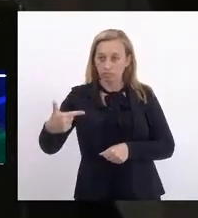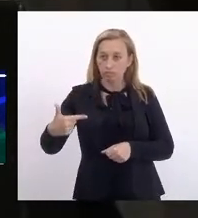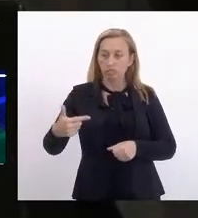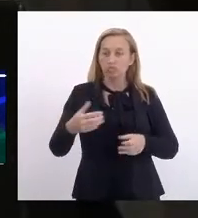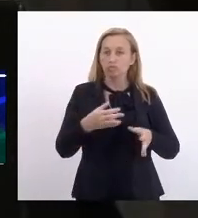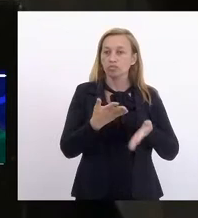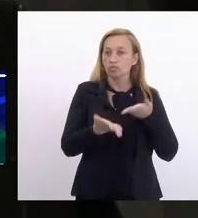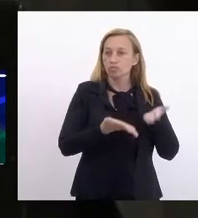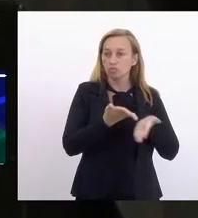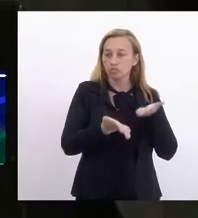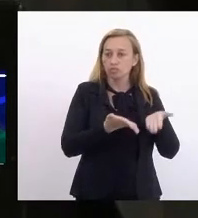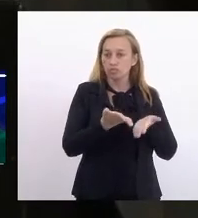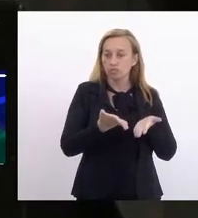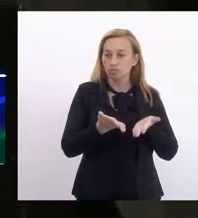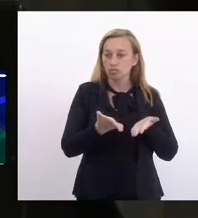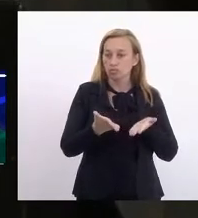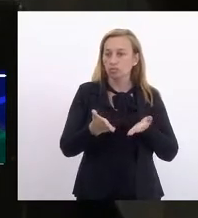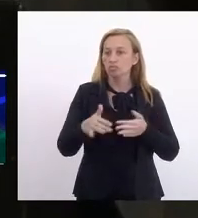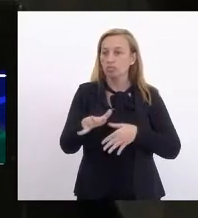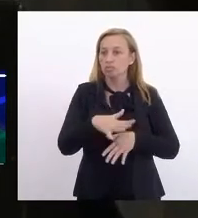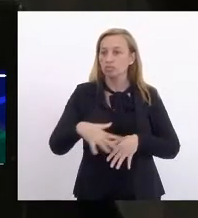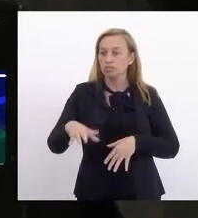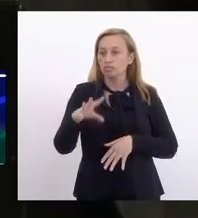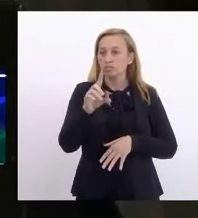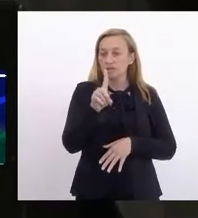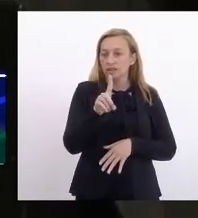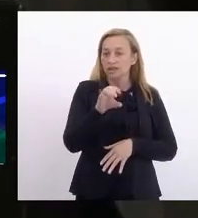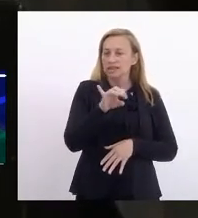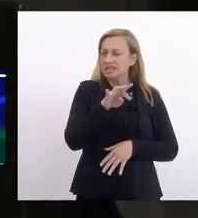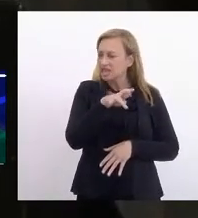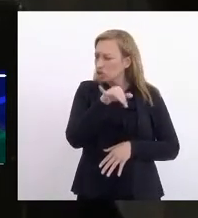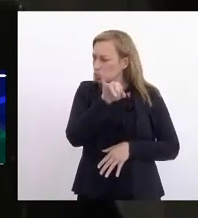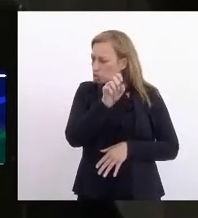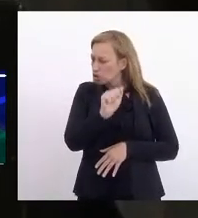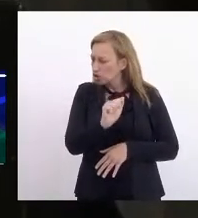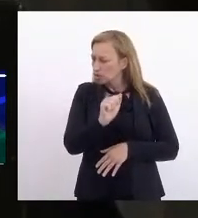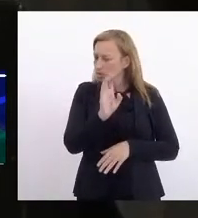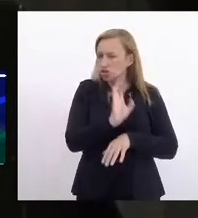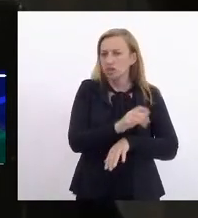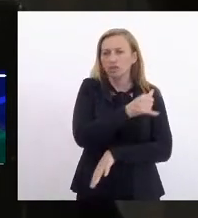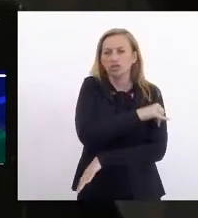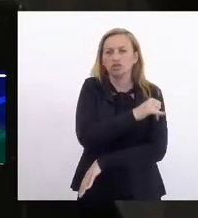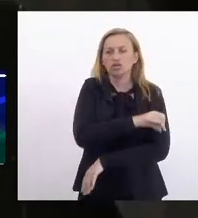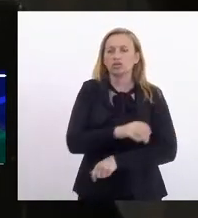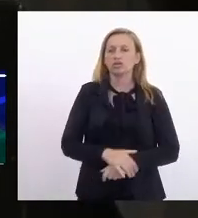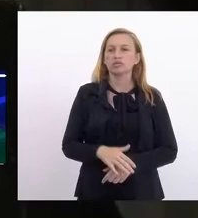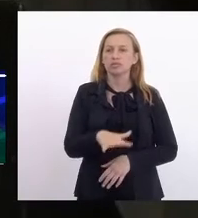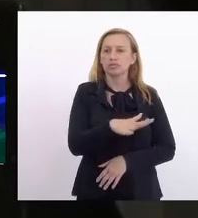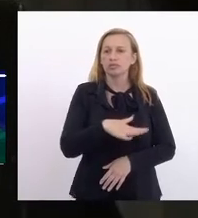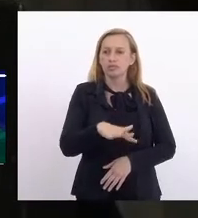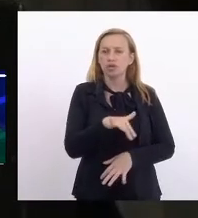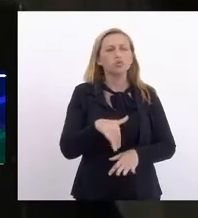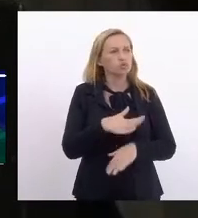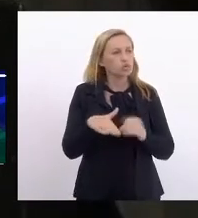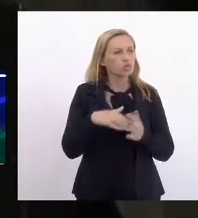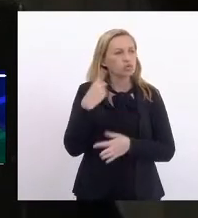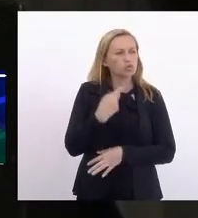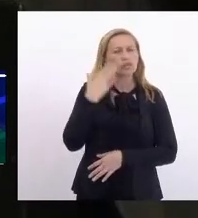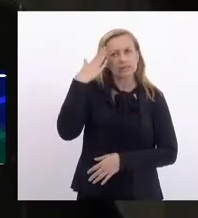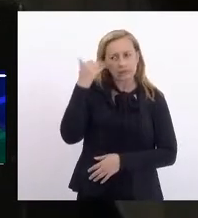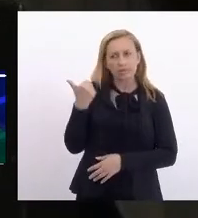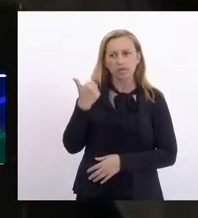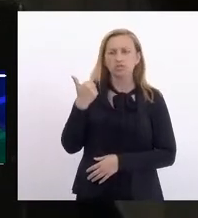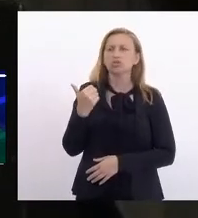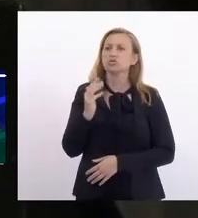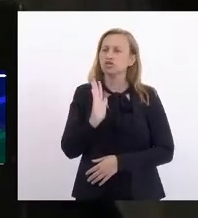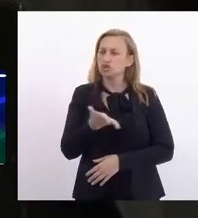setor siderúrgico do Estado do Rio de Janeiro. Esse setor, deputada Marta Rocha, como todos sabemos,